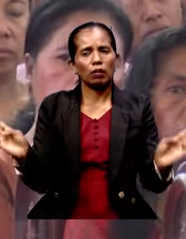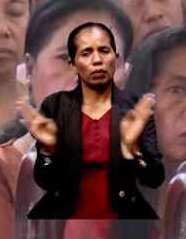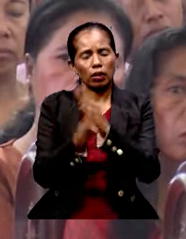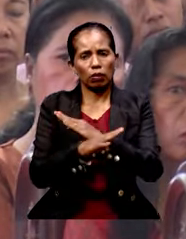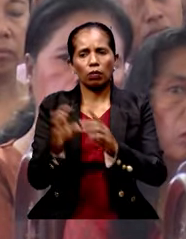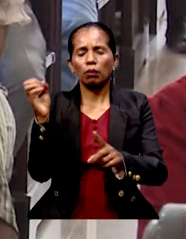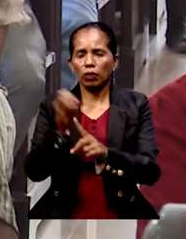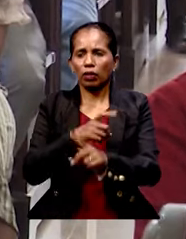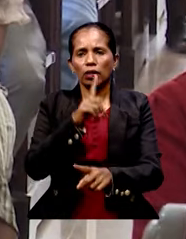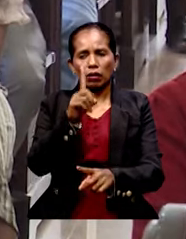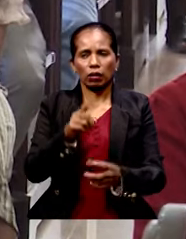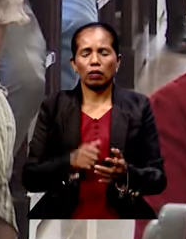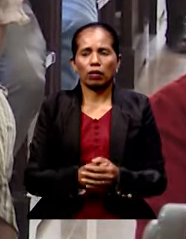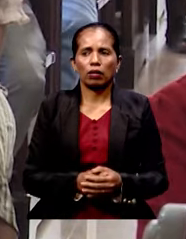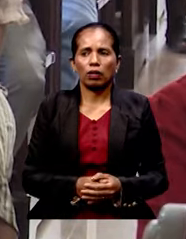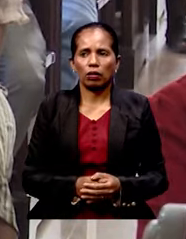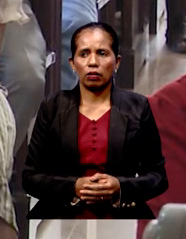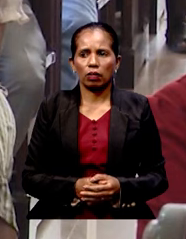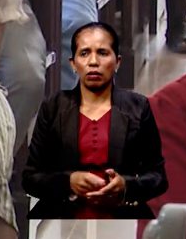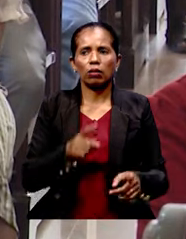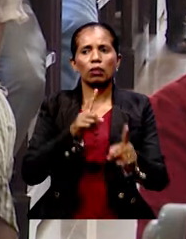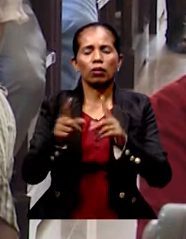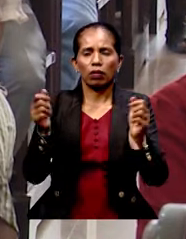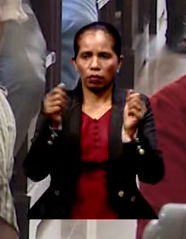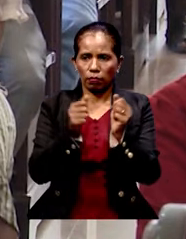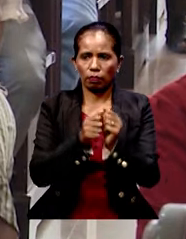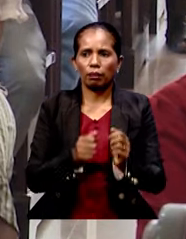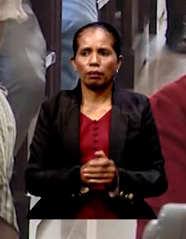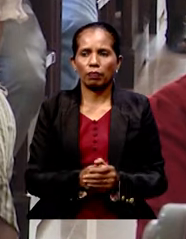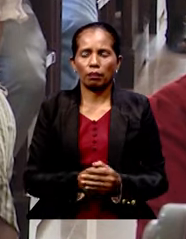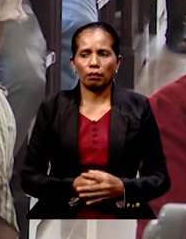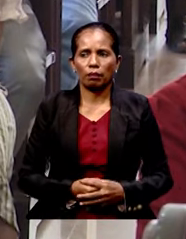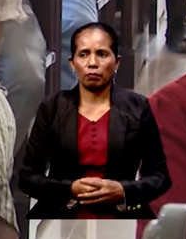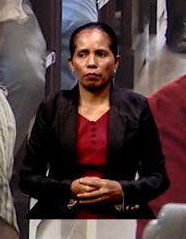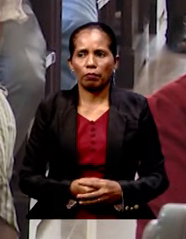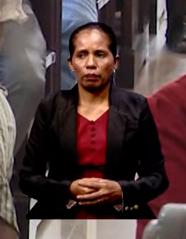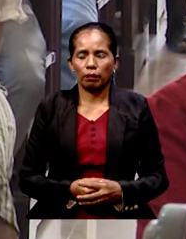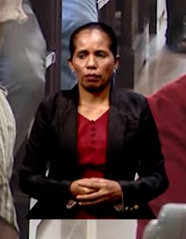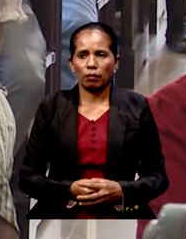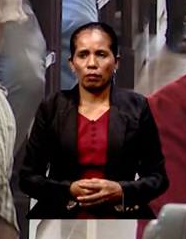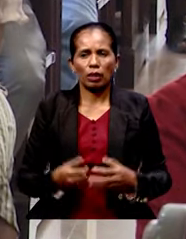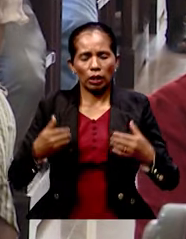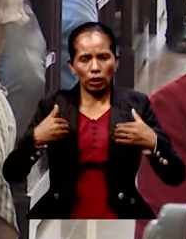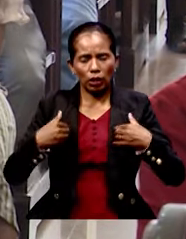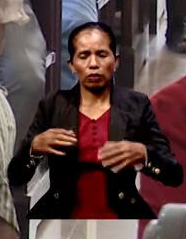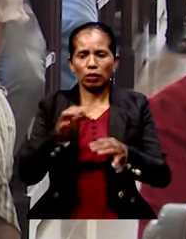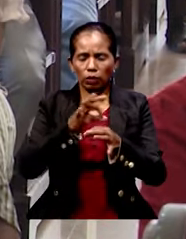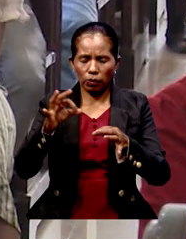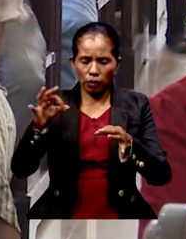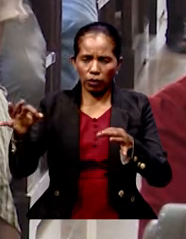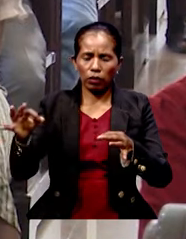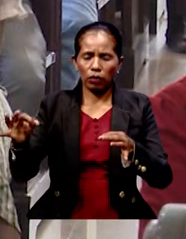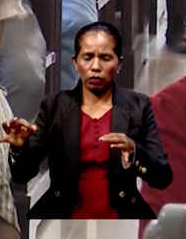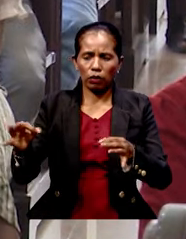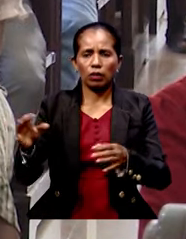ida, de conversão ninian. Atu is, iha dun espírito natal nian ebe